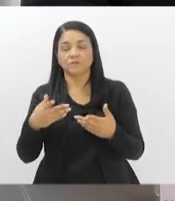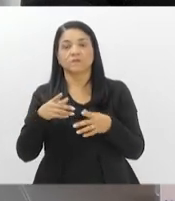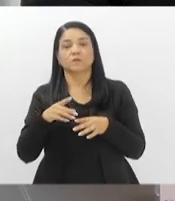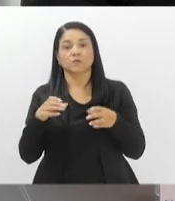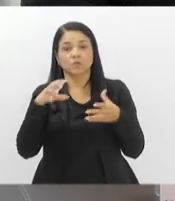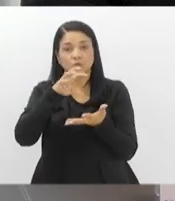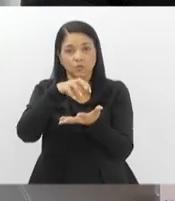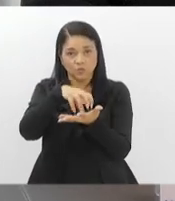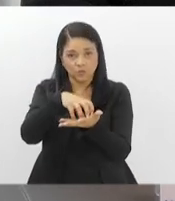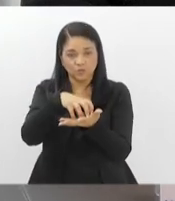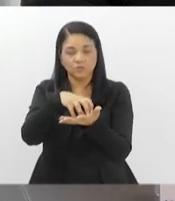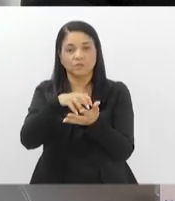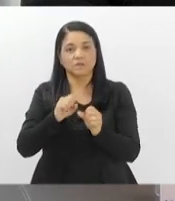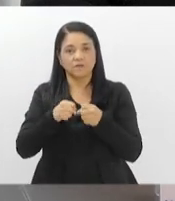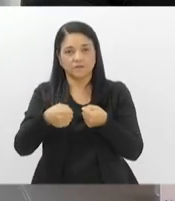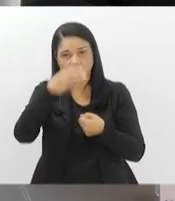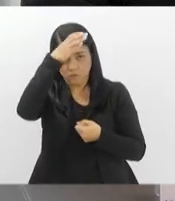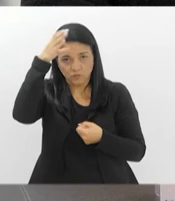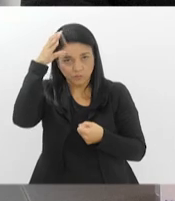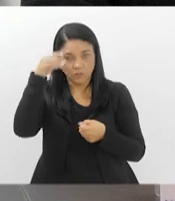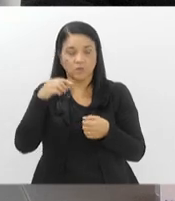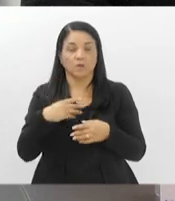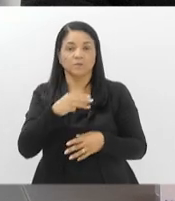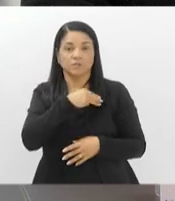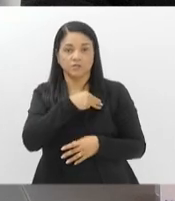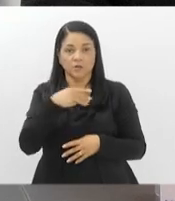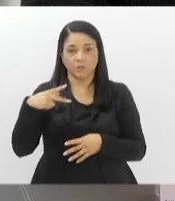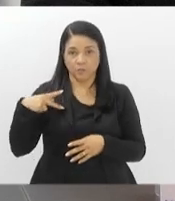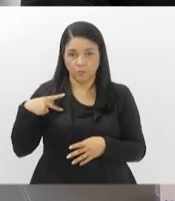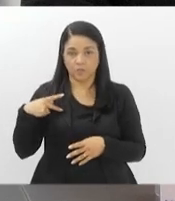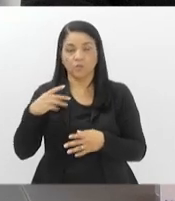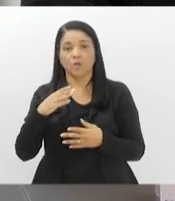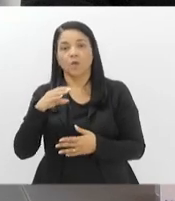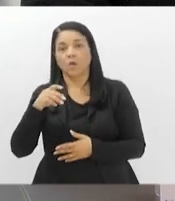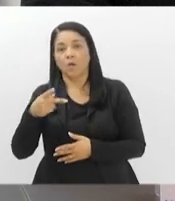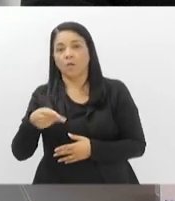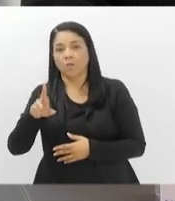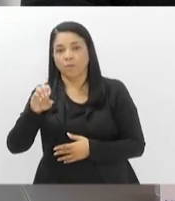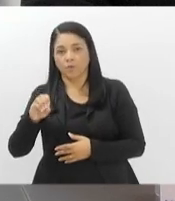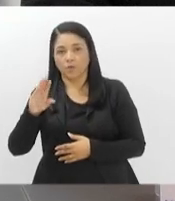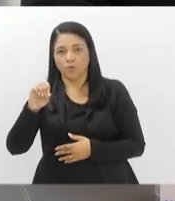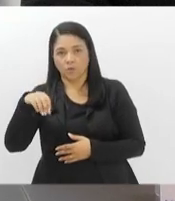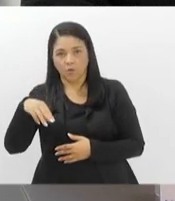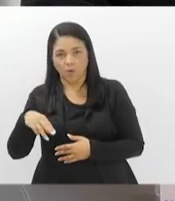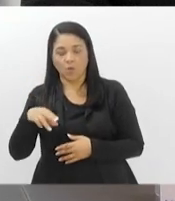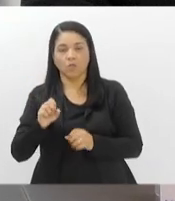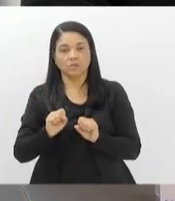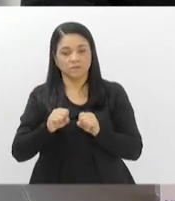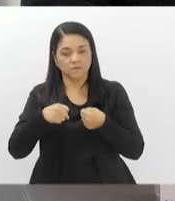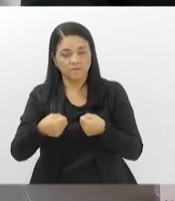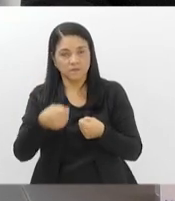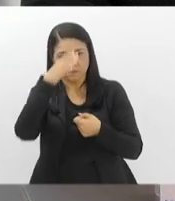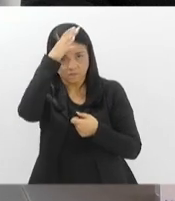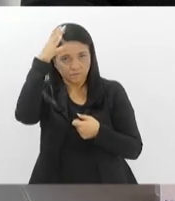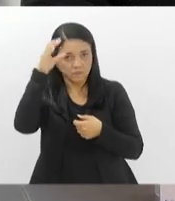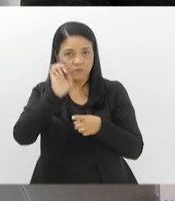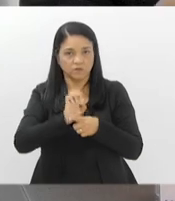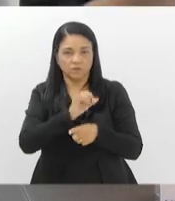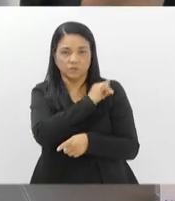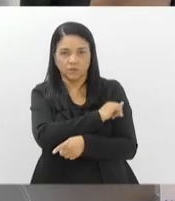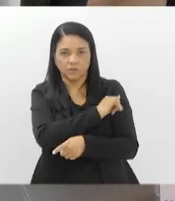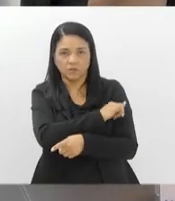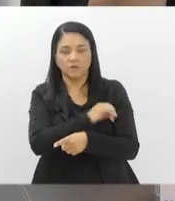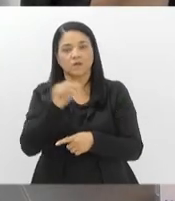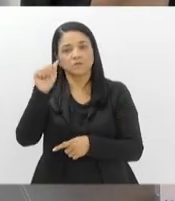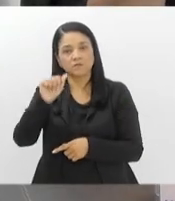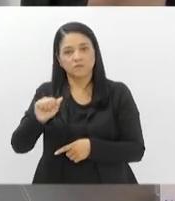Consumidor Ministério Público do Estado do Rio de Janeiro Procon que é autarquia de proteção e defesa do consumidor do Estado do Rio de Janeiro